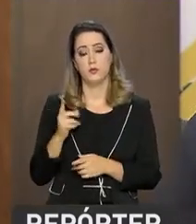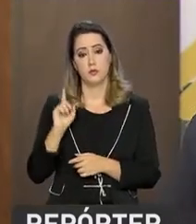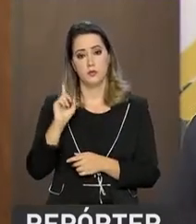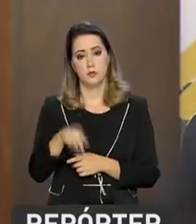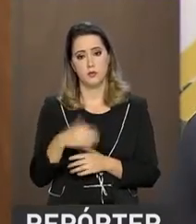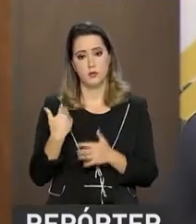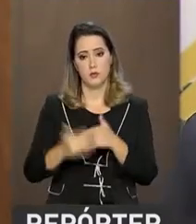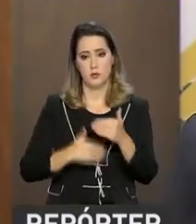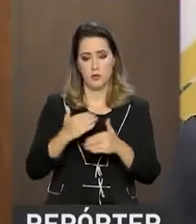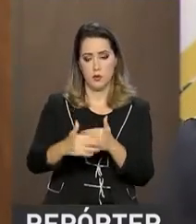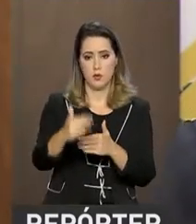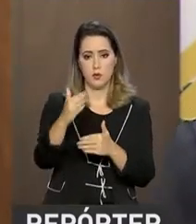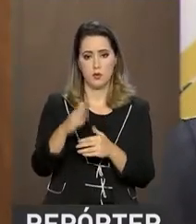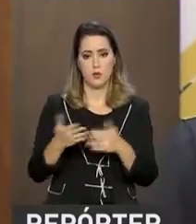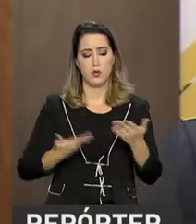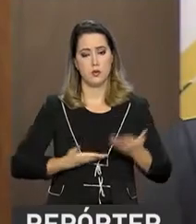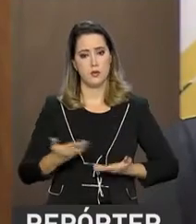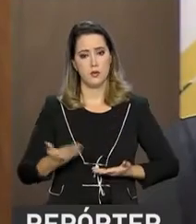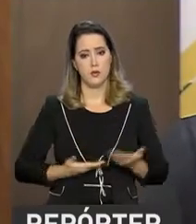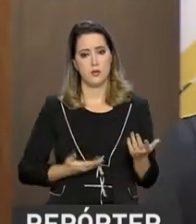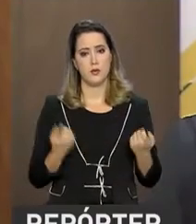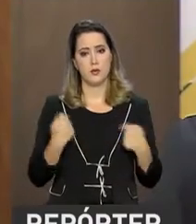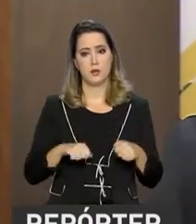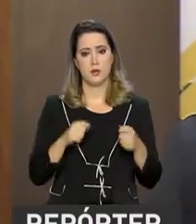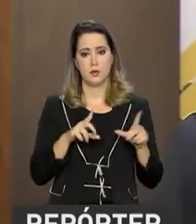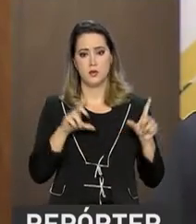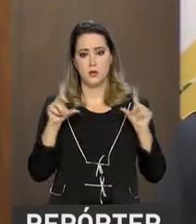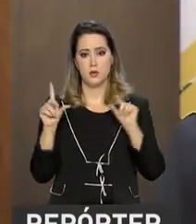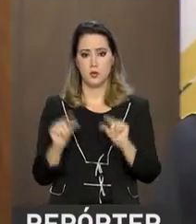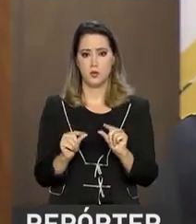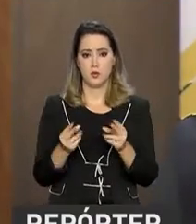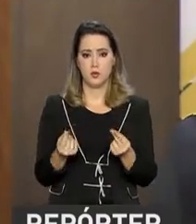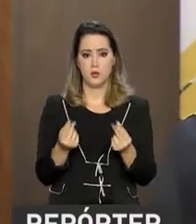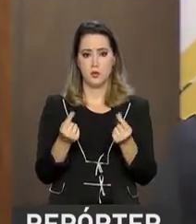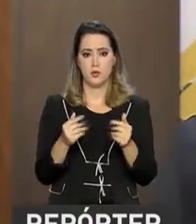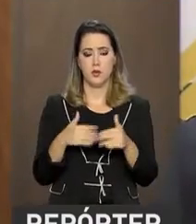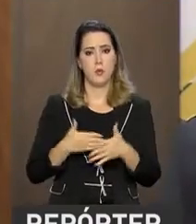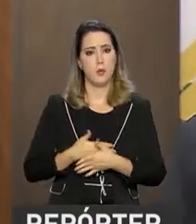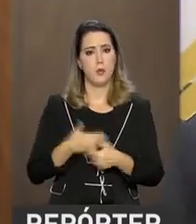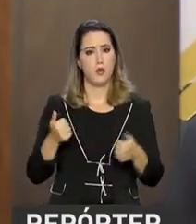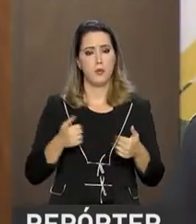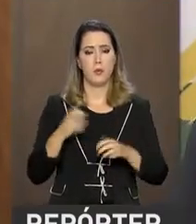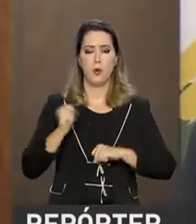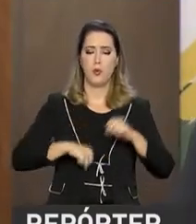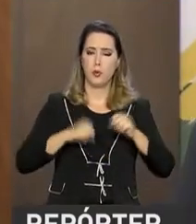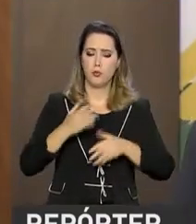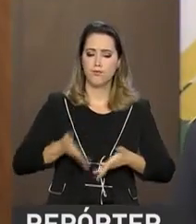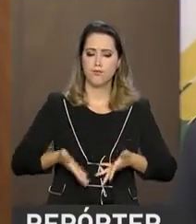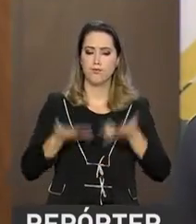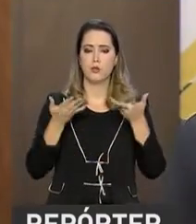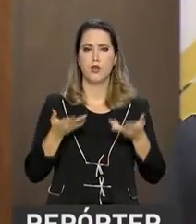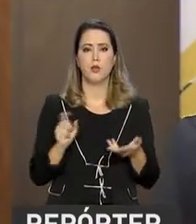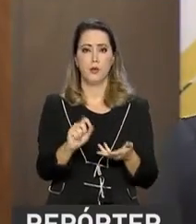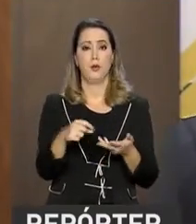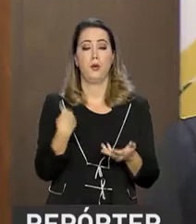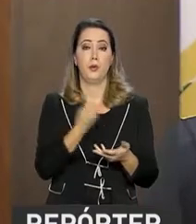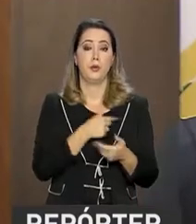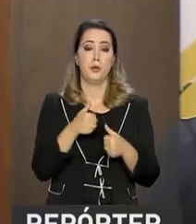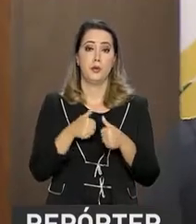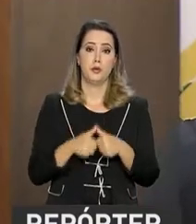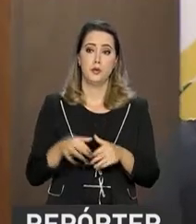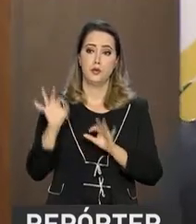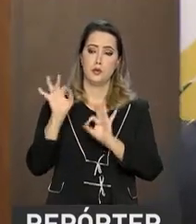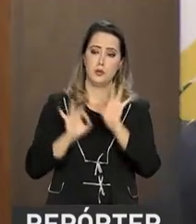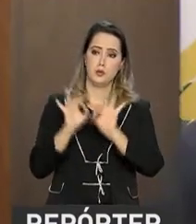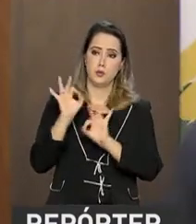continuarem mantendo serviços depende dessa redução de custo desse aumento da produtividade por isso estamos fazendo estamos fazendo esses